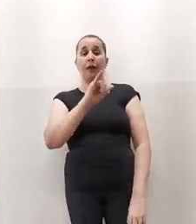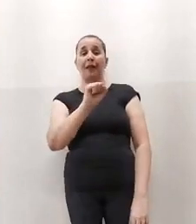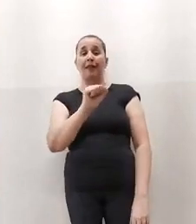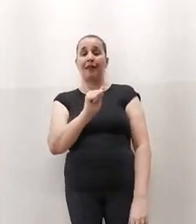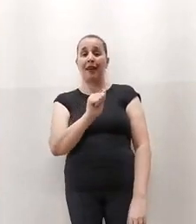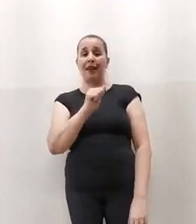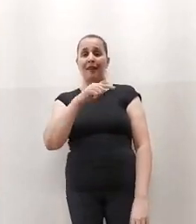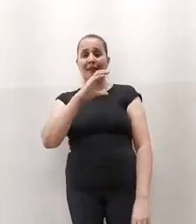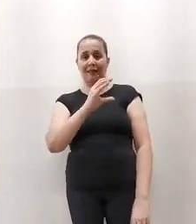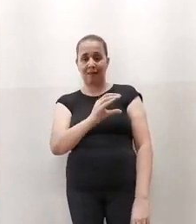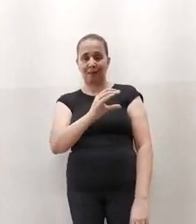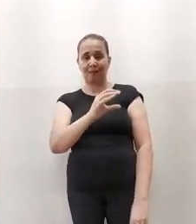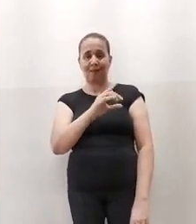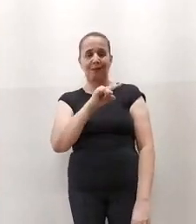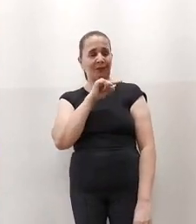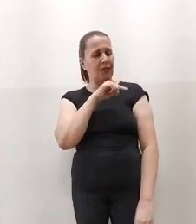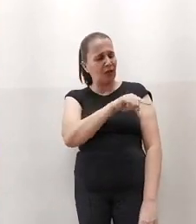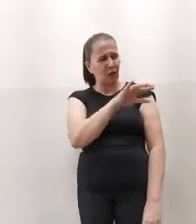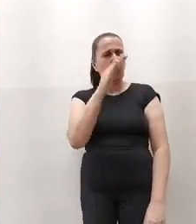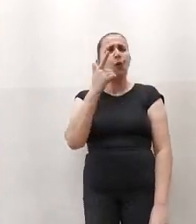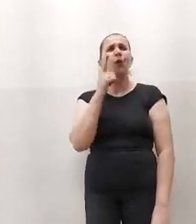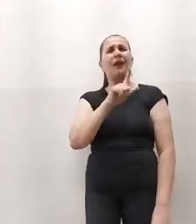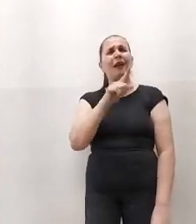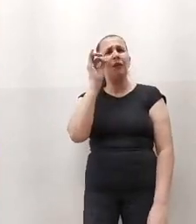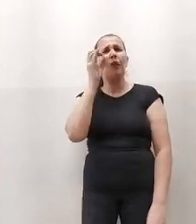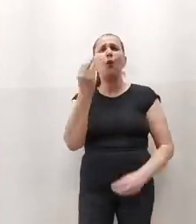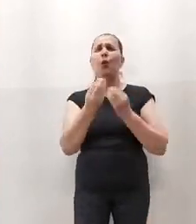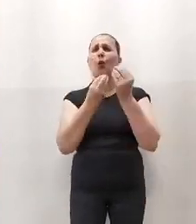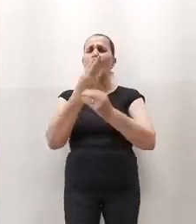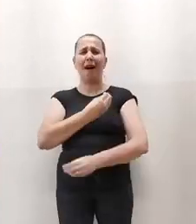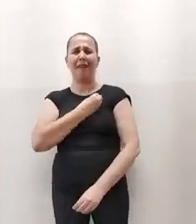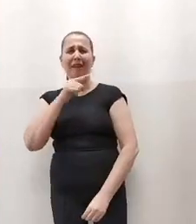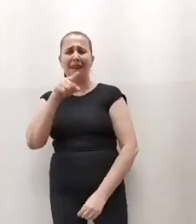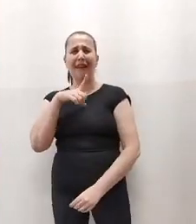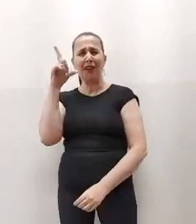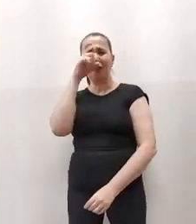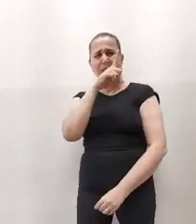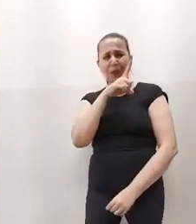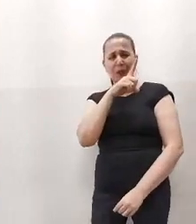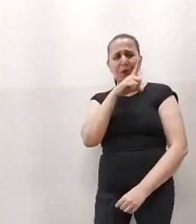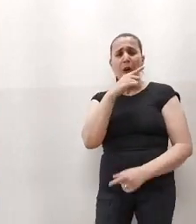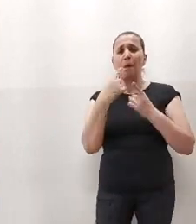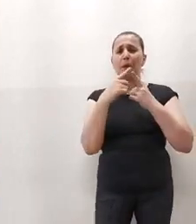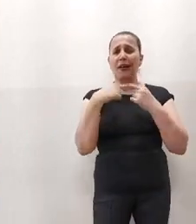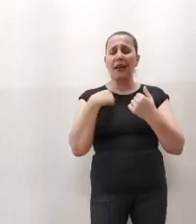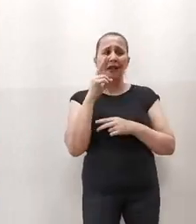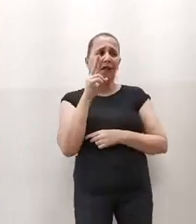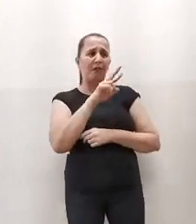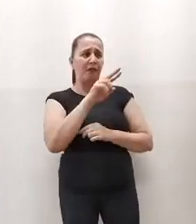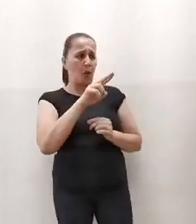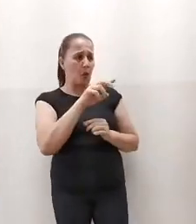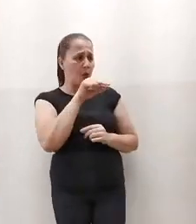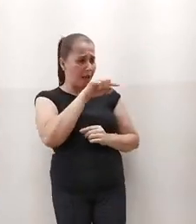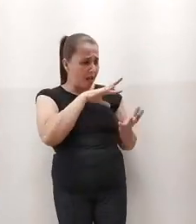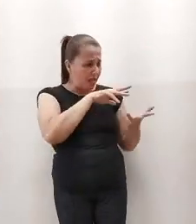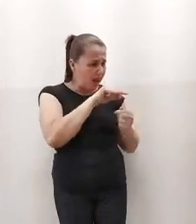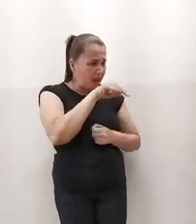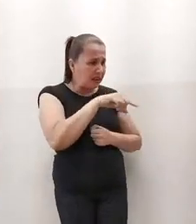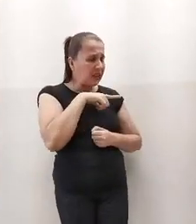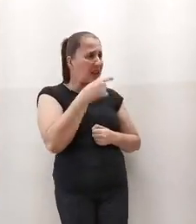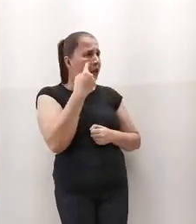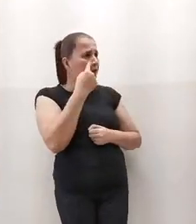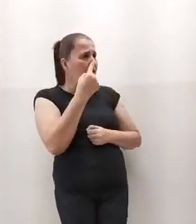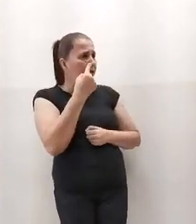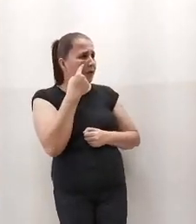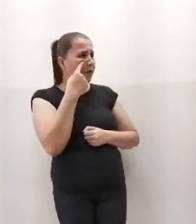Isaac. Irmão, você consegue imaginar na cabeça de Abraão como isso é doloroso? Porque a visão terrena de Abraão, ele via,